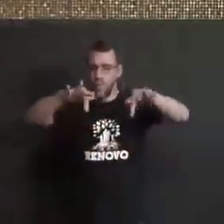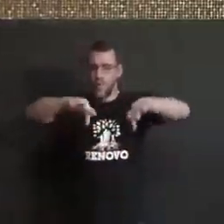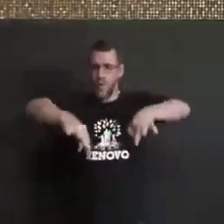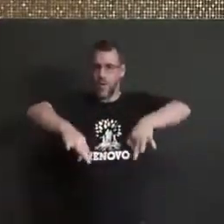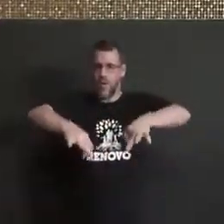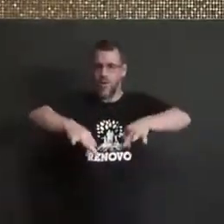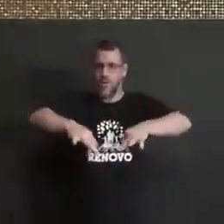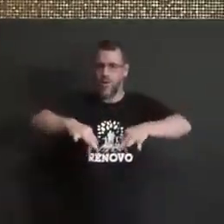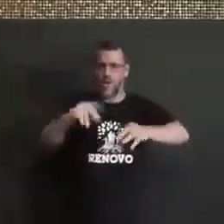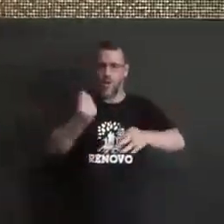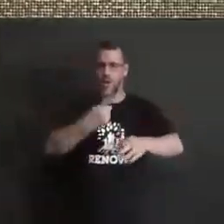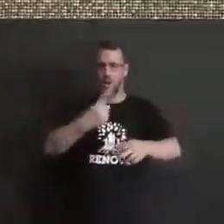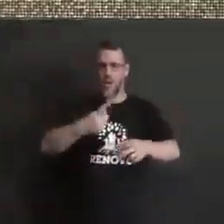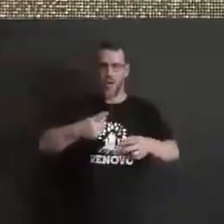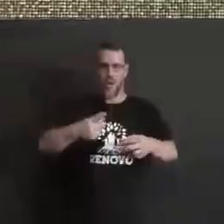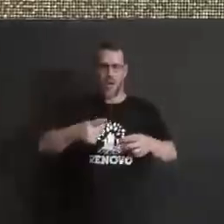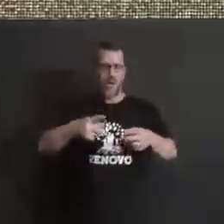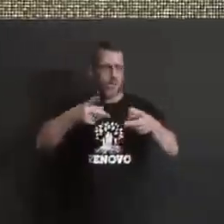nasceu Josué e Caleb.